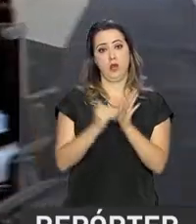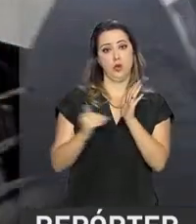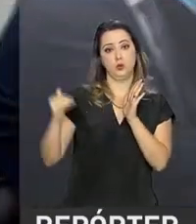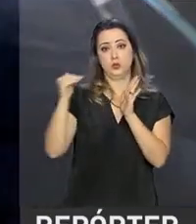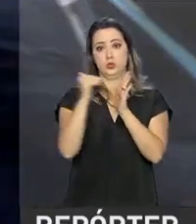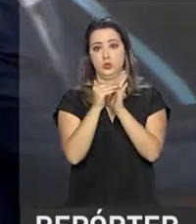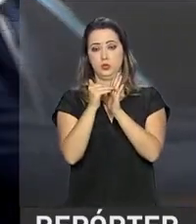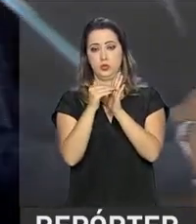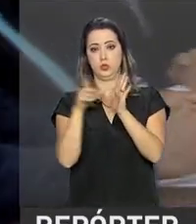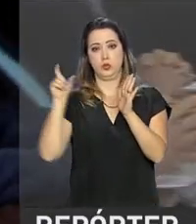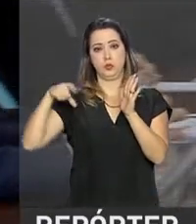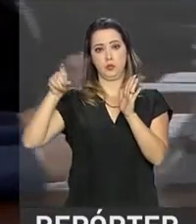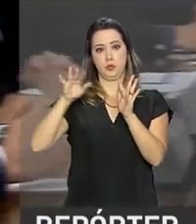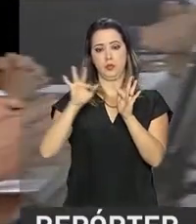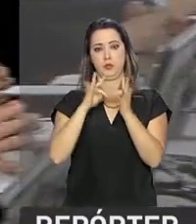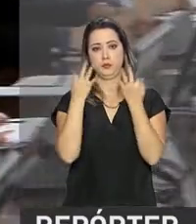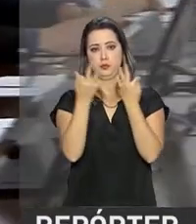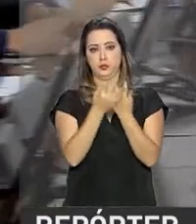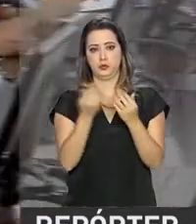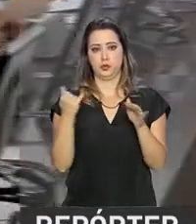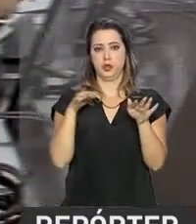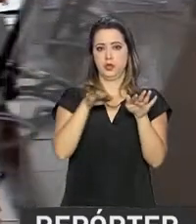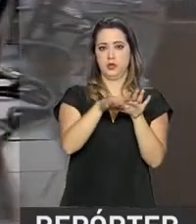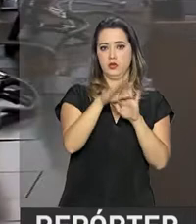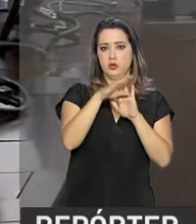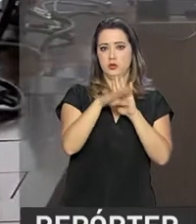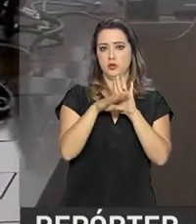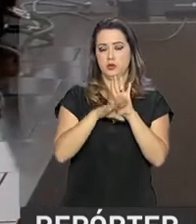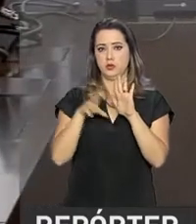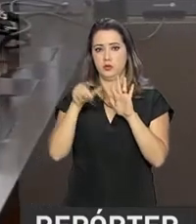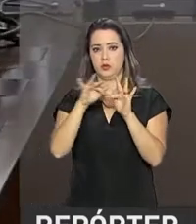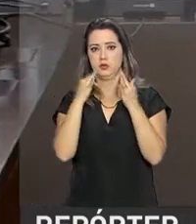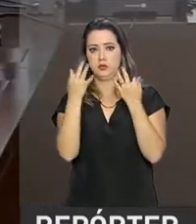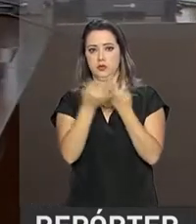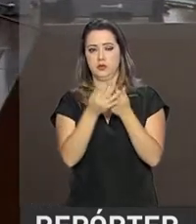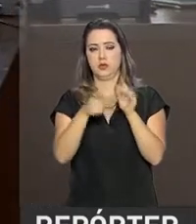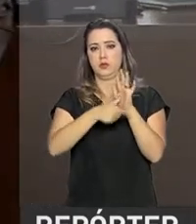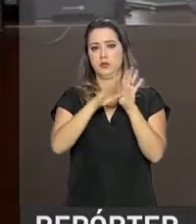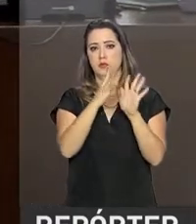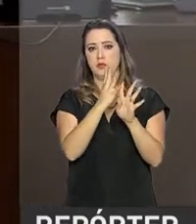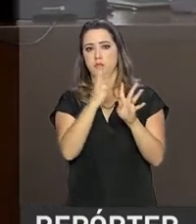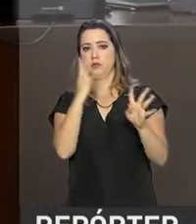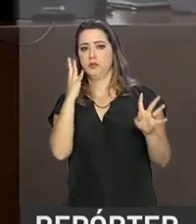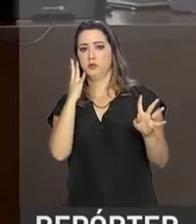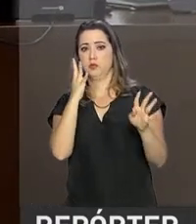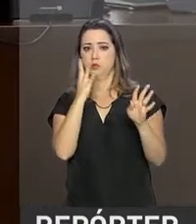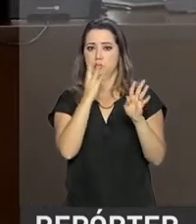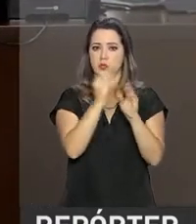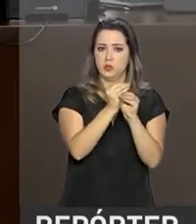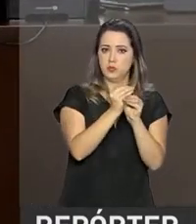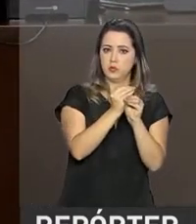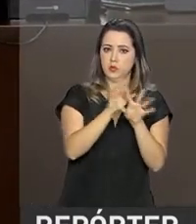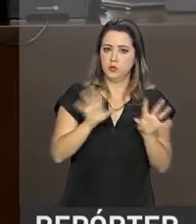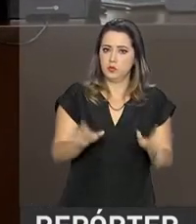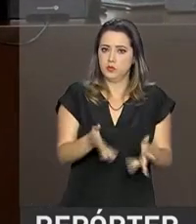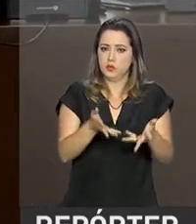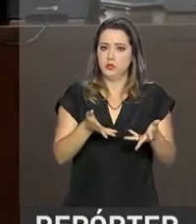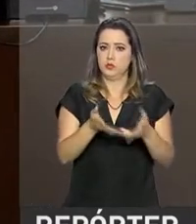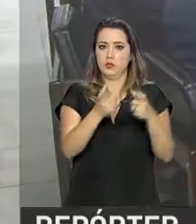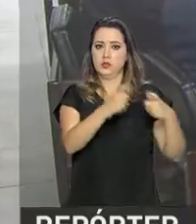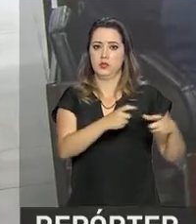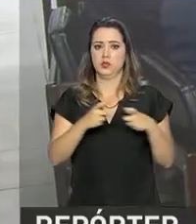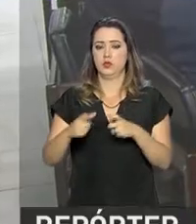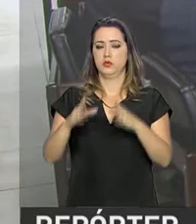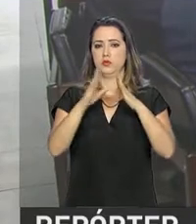reajuste do bolsa família a inclusão do programa de todas as famílias que estavam na lista de espera e intensificação de